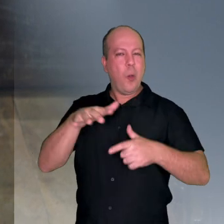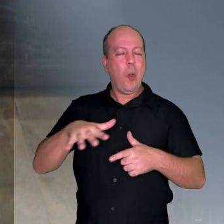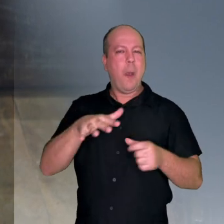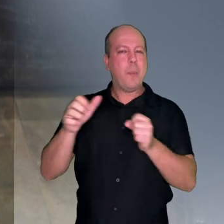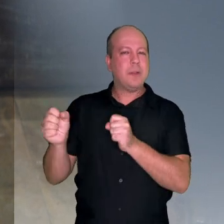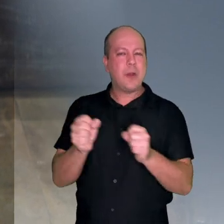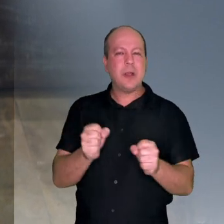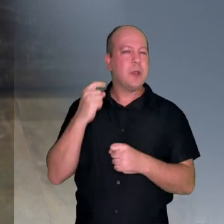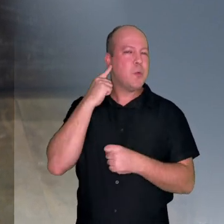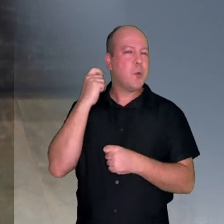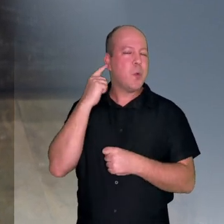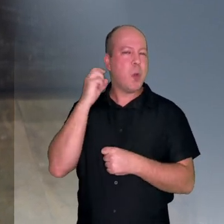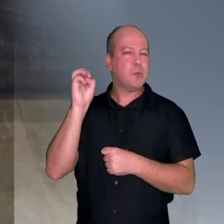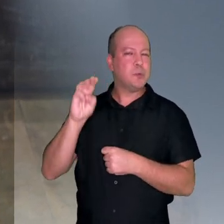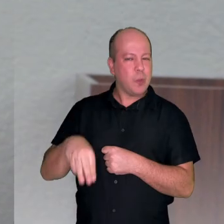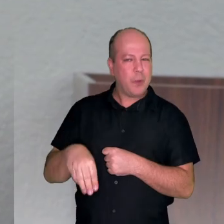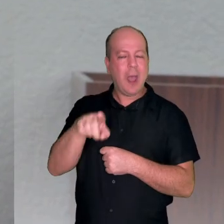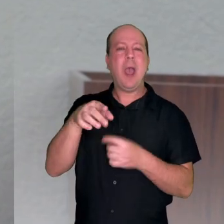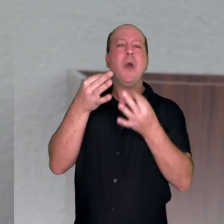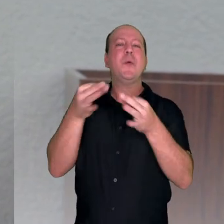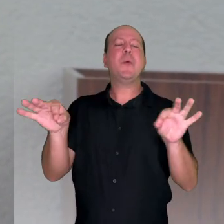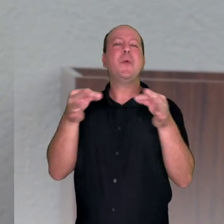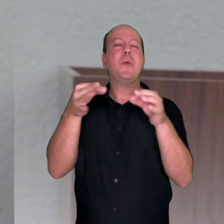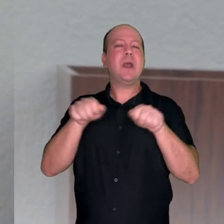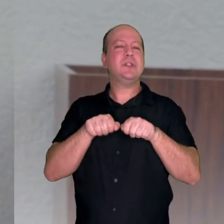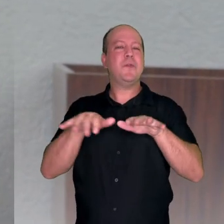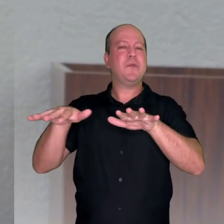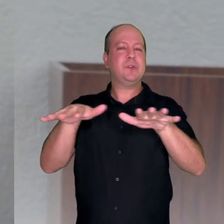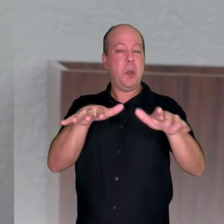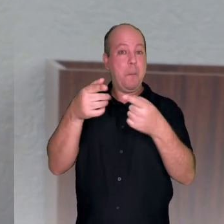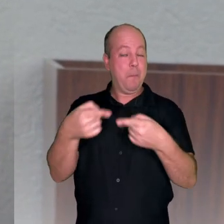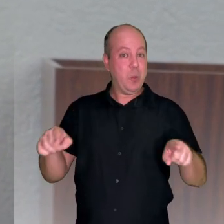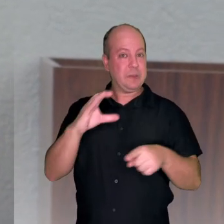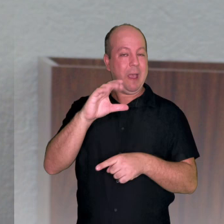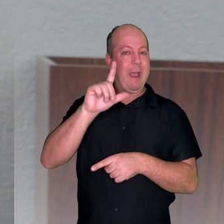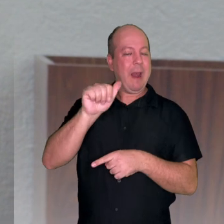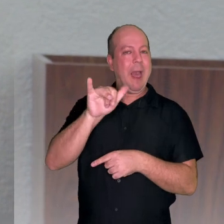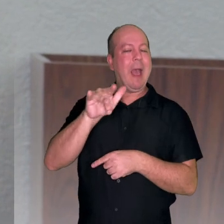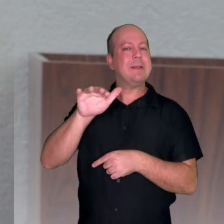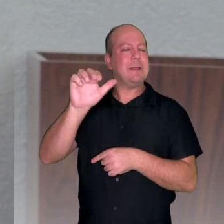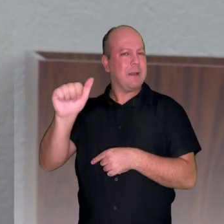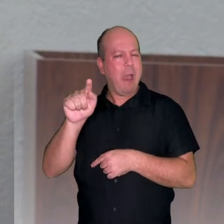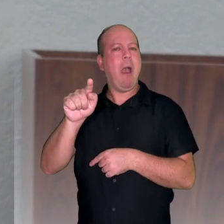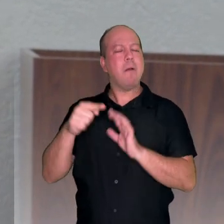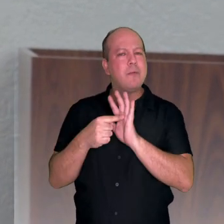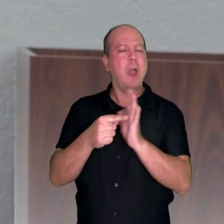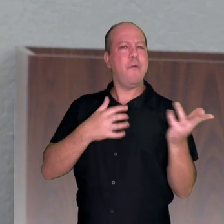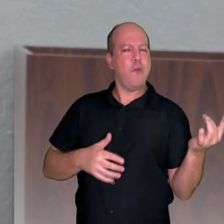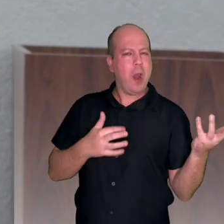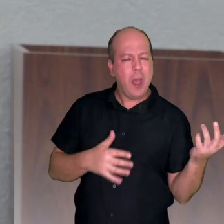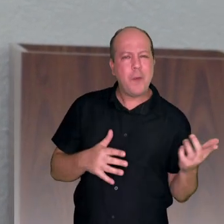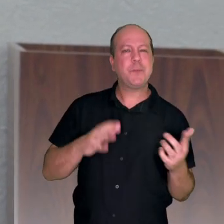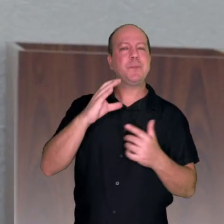integridade e uma poderosa sonoridade. Regente, educador e difusor da música clássica, Zanon tem contribuído para